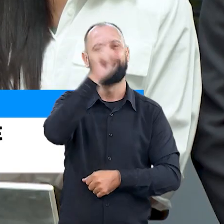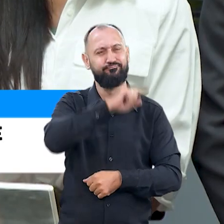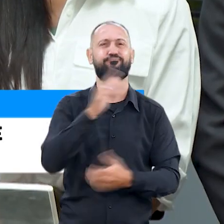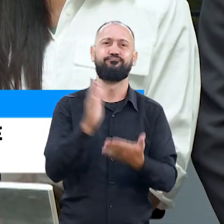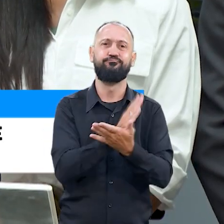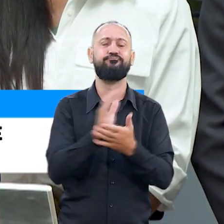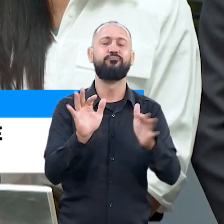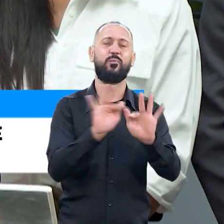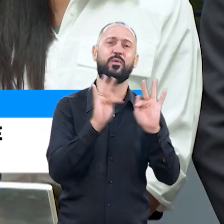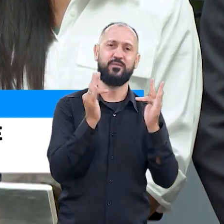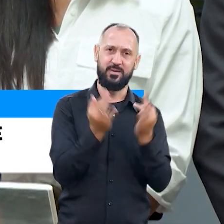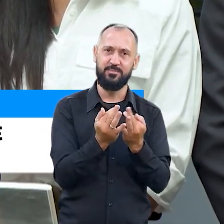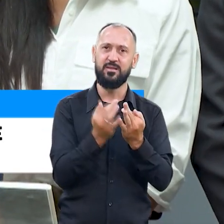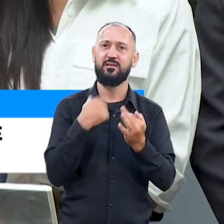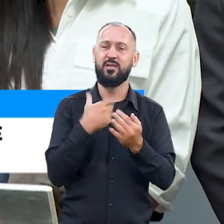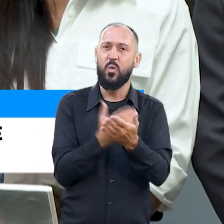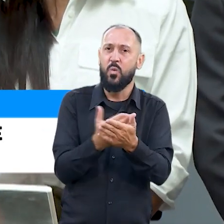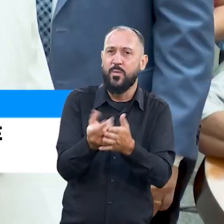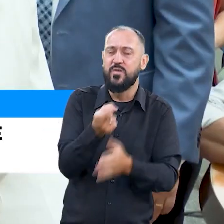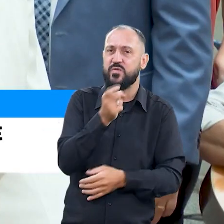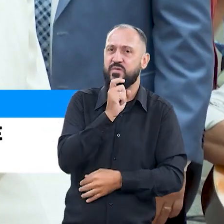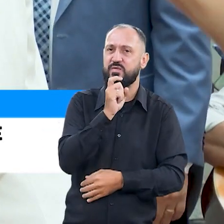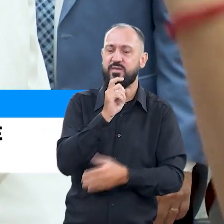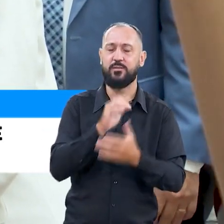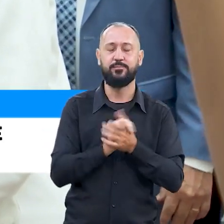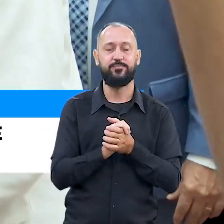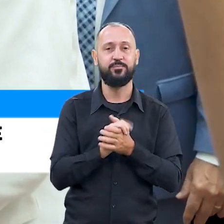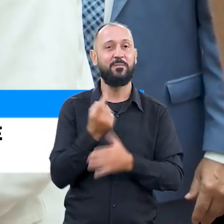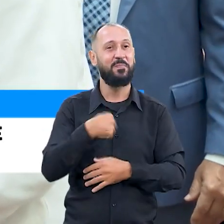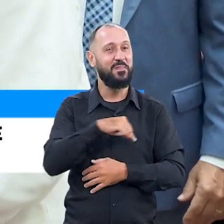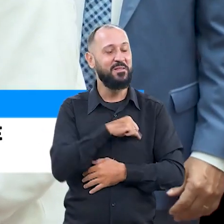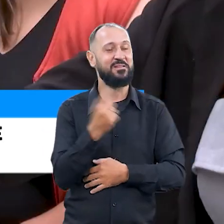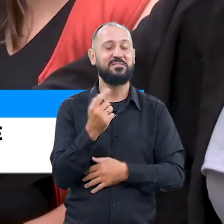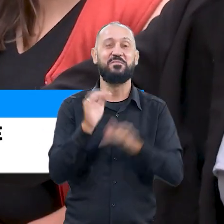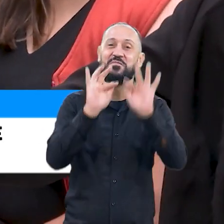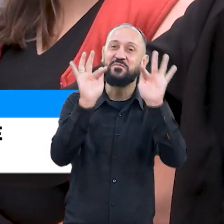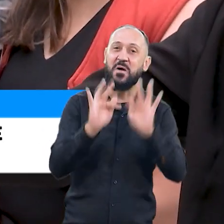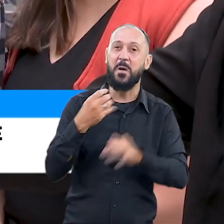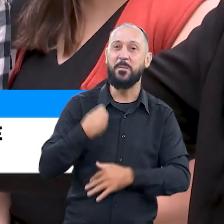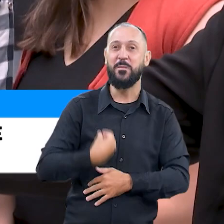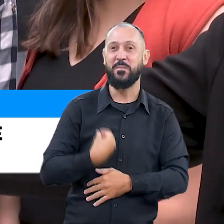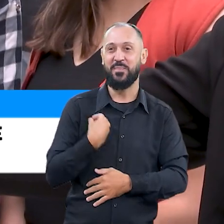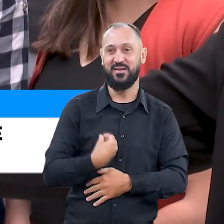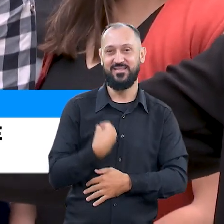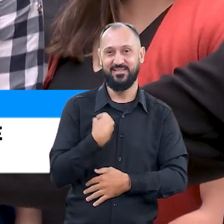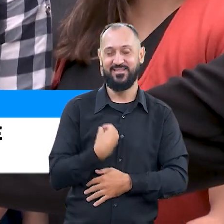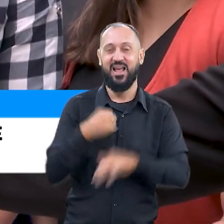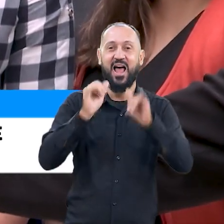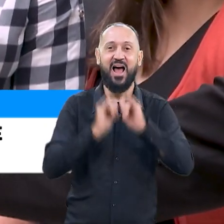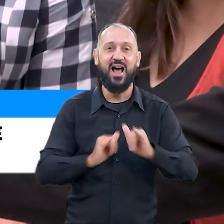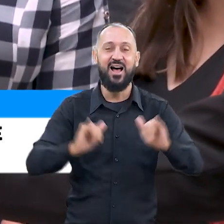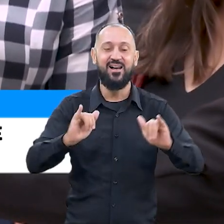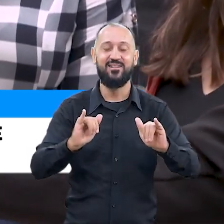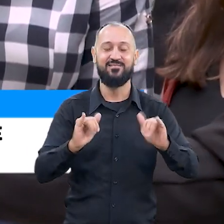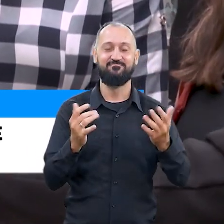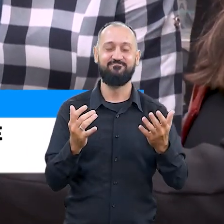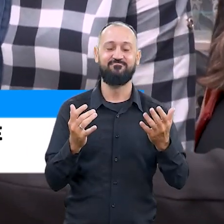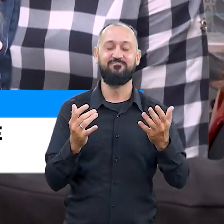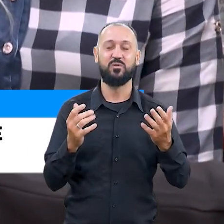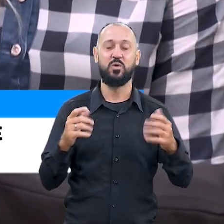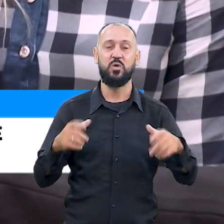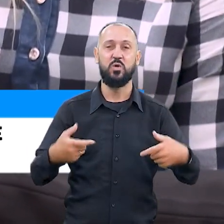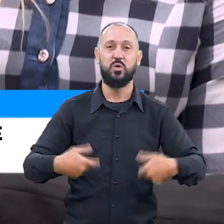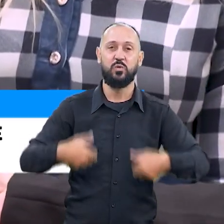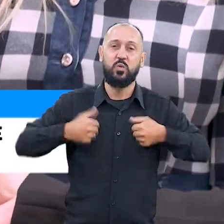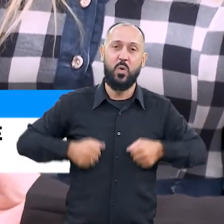um momento tão difícil para muitas famílias, que é a chegada do inverno. Nós estamos felizes em participar, né, da